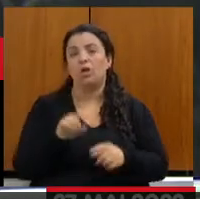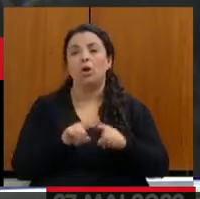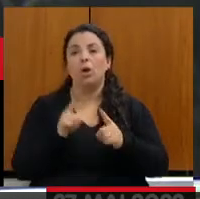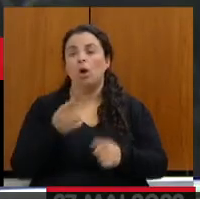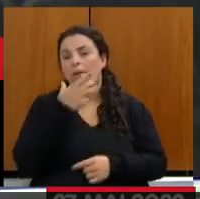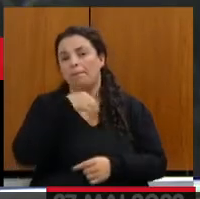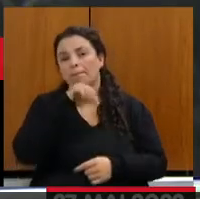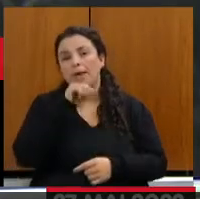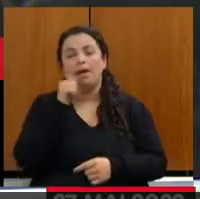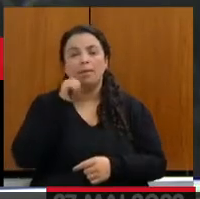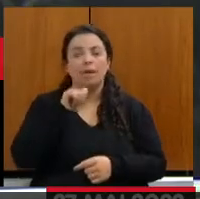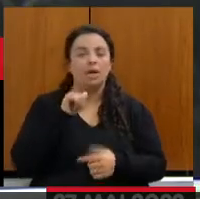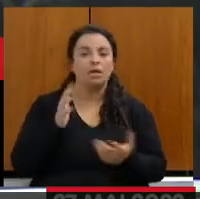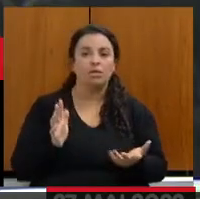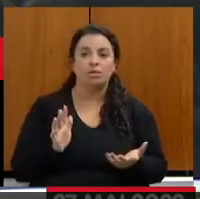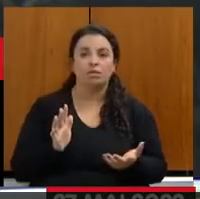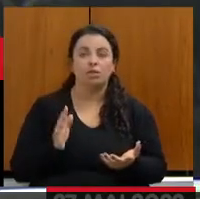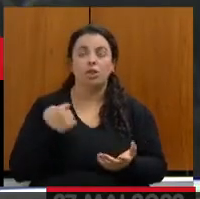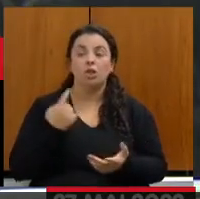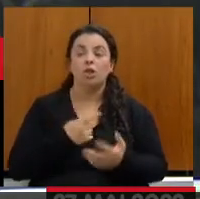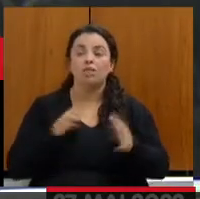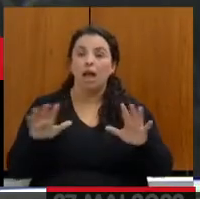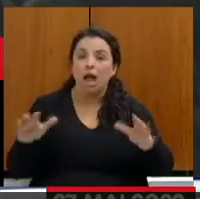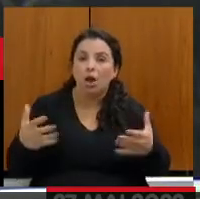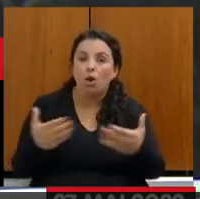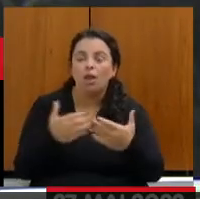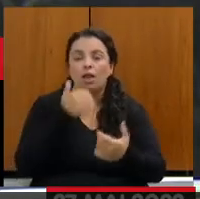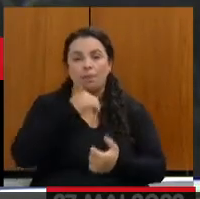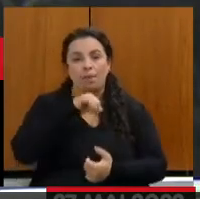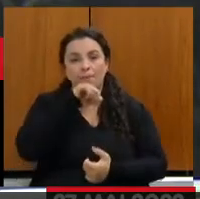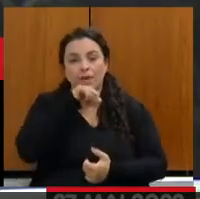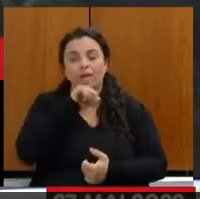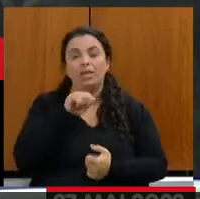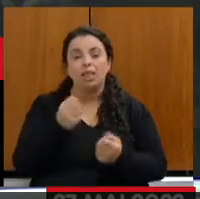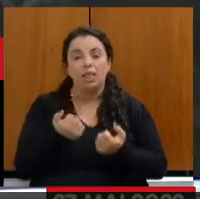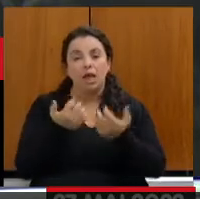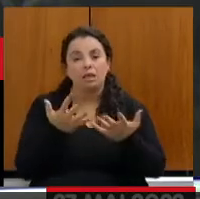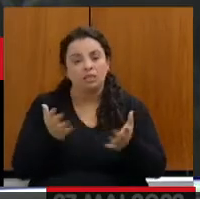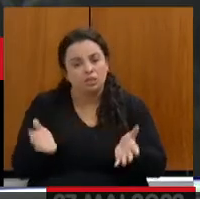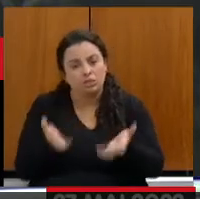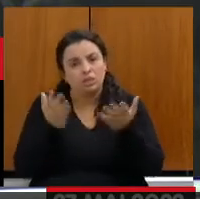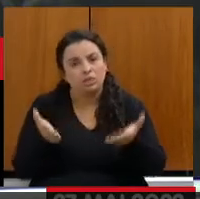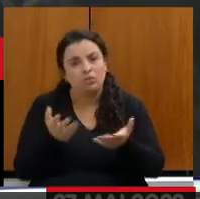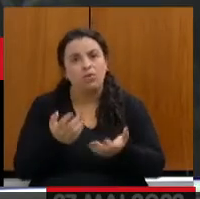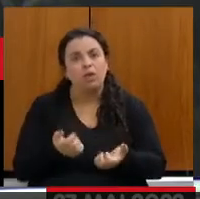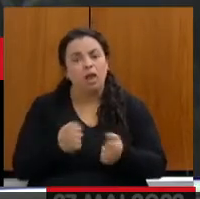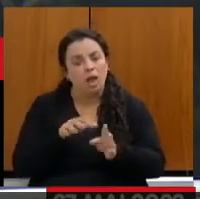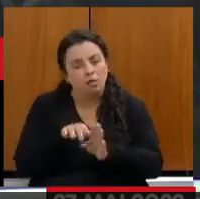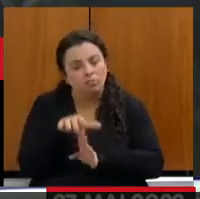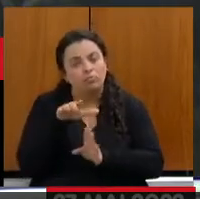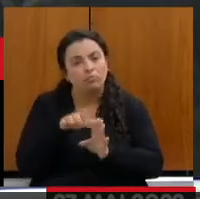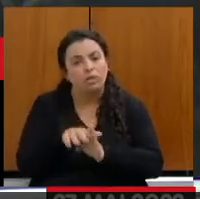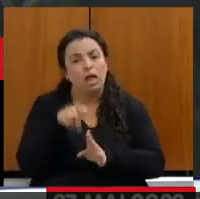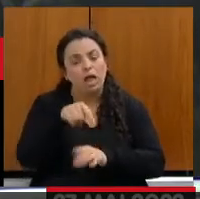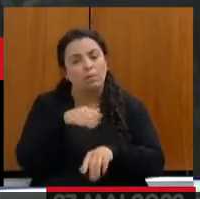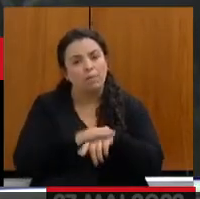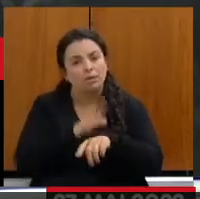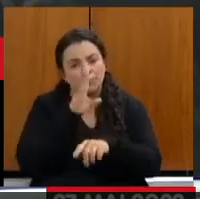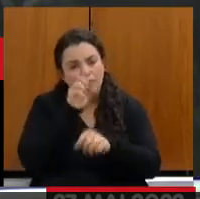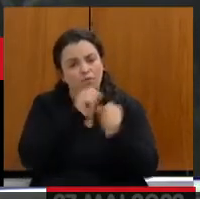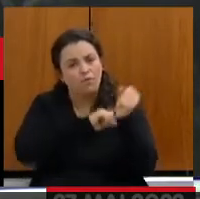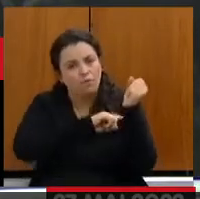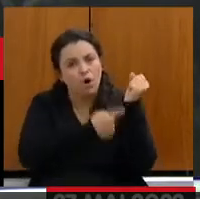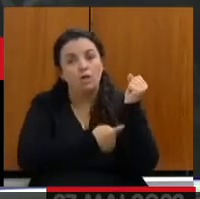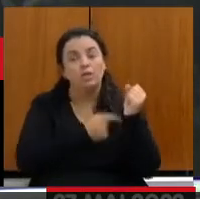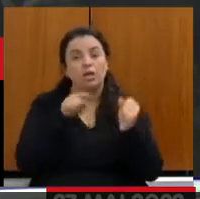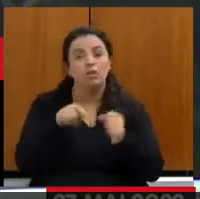acolhemos esses filhos nós acolhemos essas mães dando força para ela formando essas mães para que elas possam estar